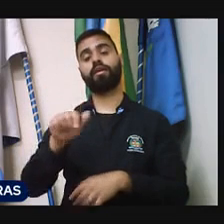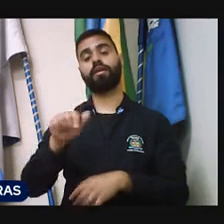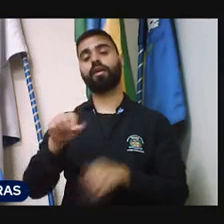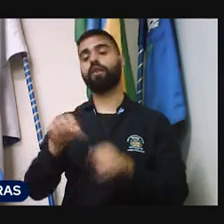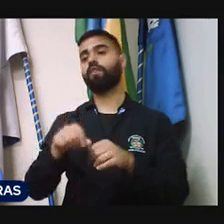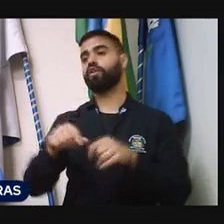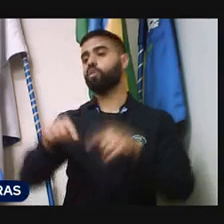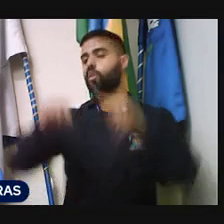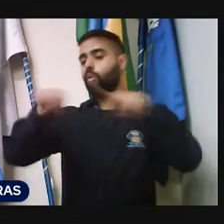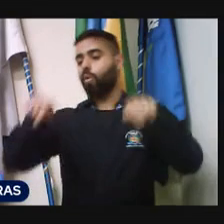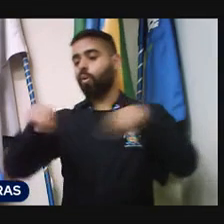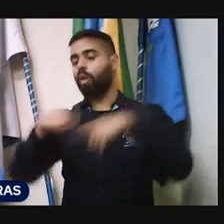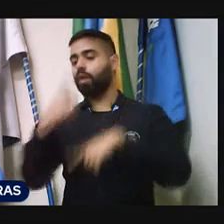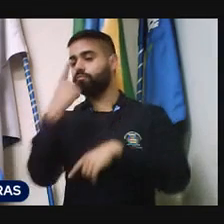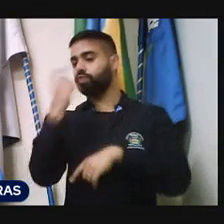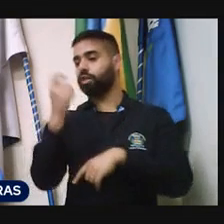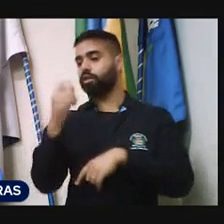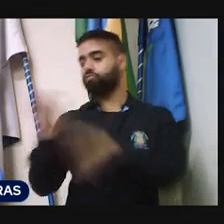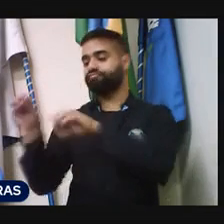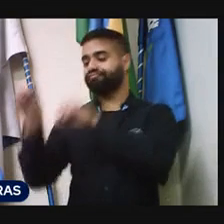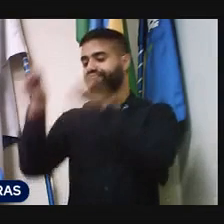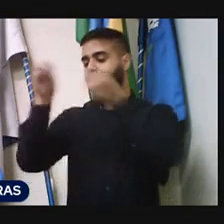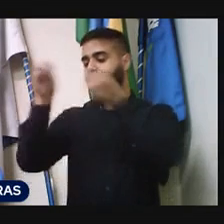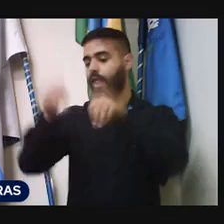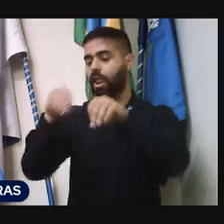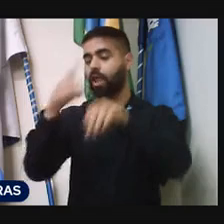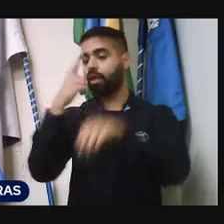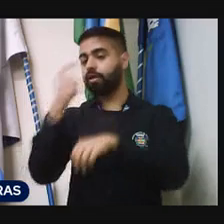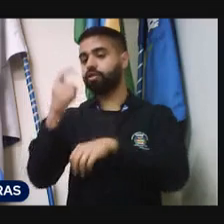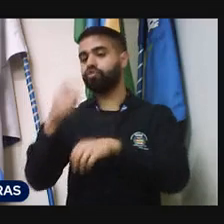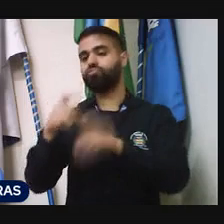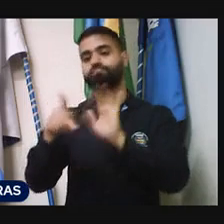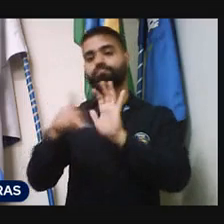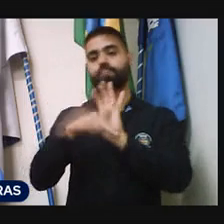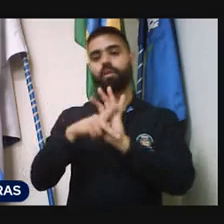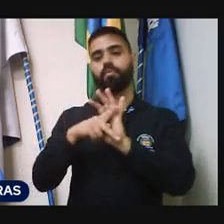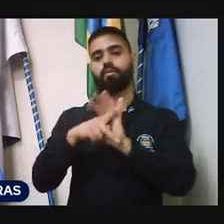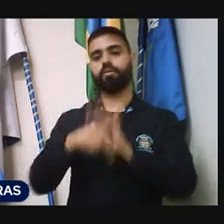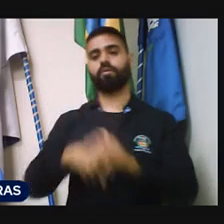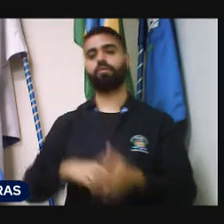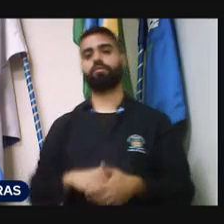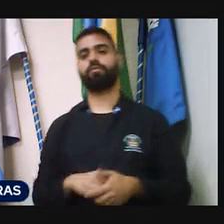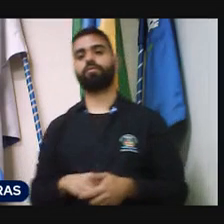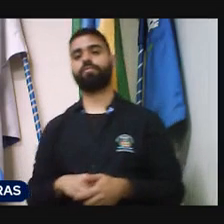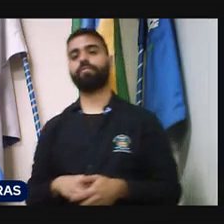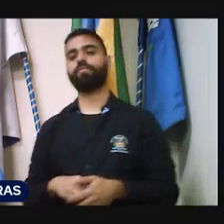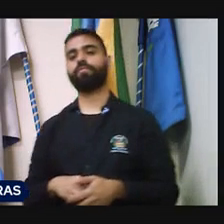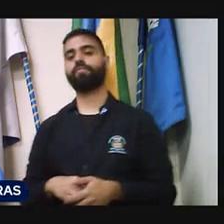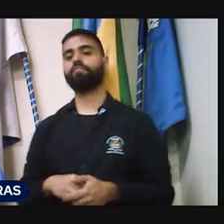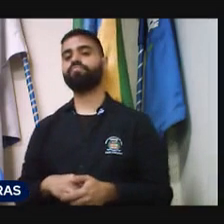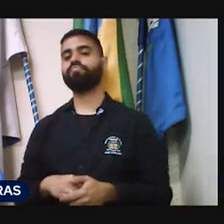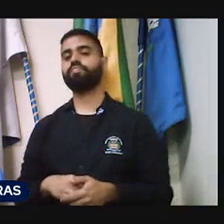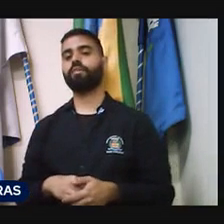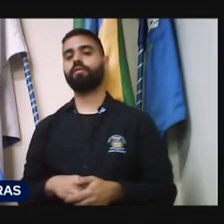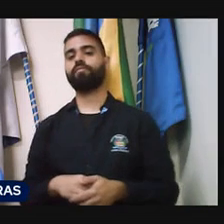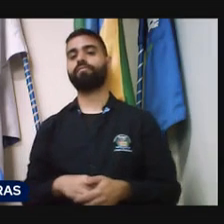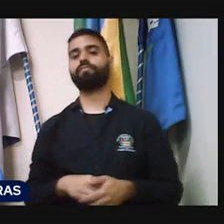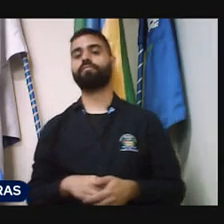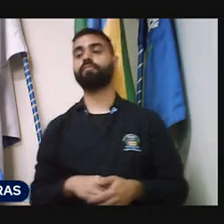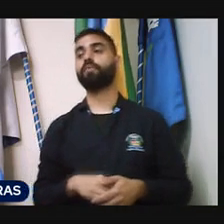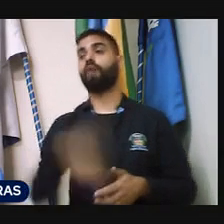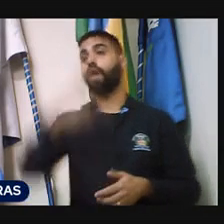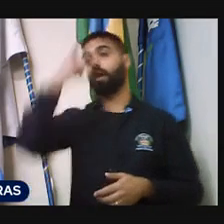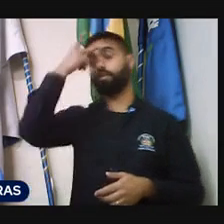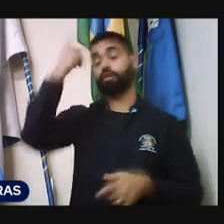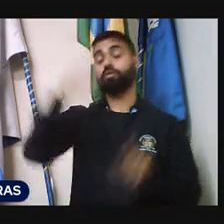de lixo na lixeira dela para o lado de fora para ela colocar o seu lixo próprio Então as pessoas moradoras o difícil de Conservatória